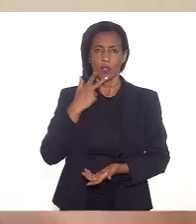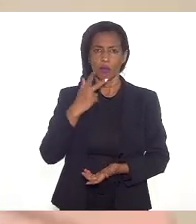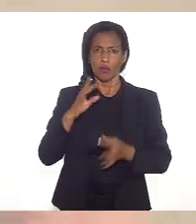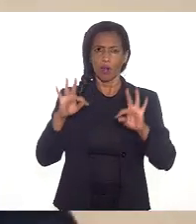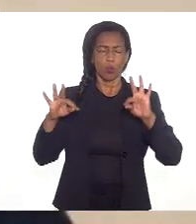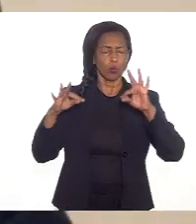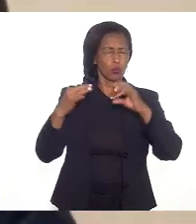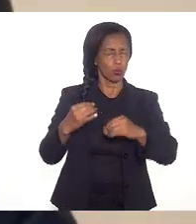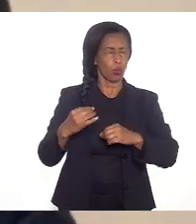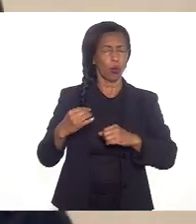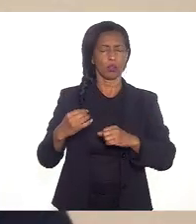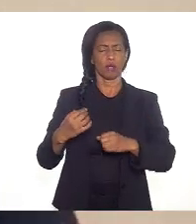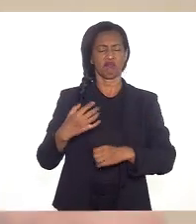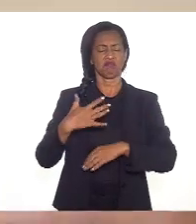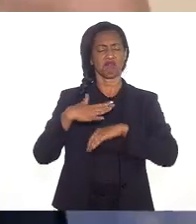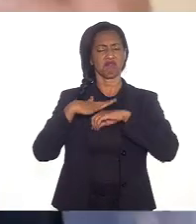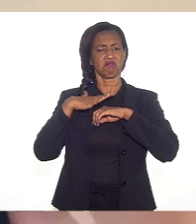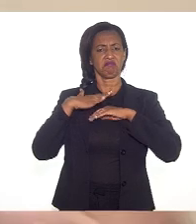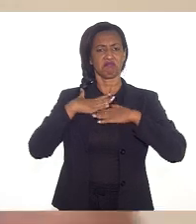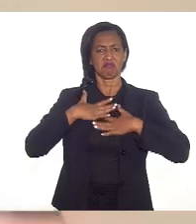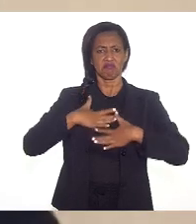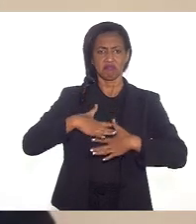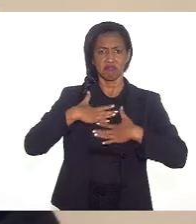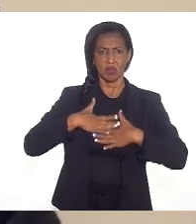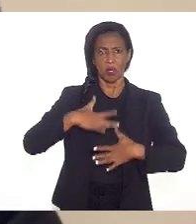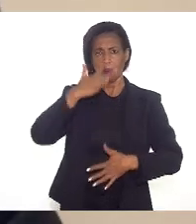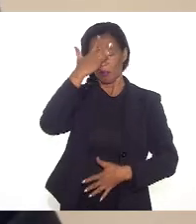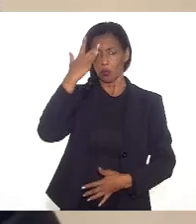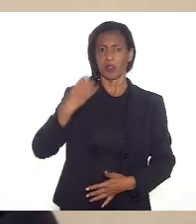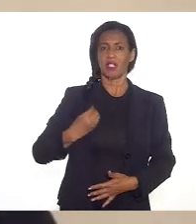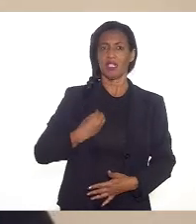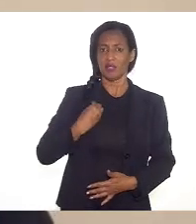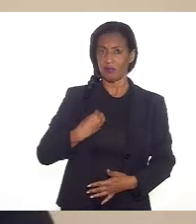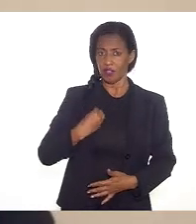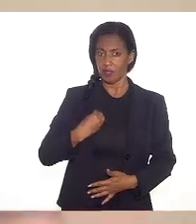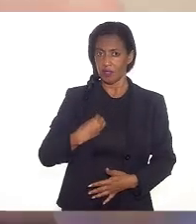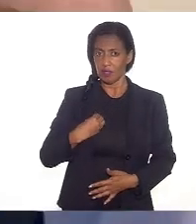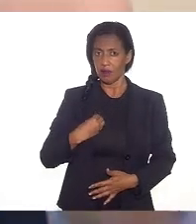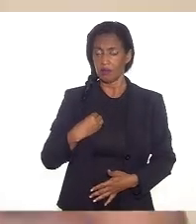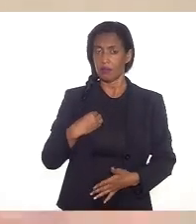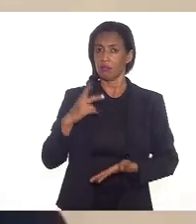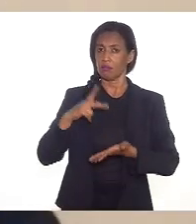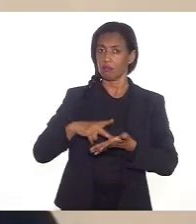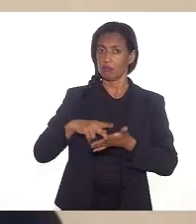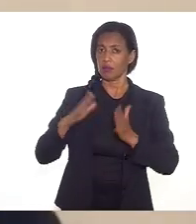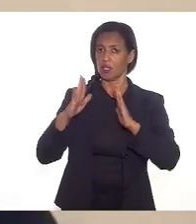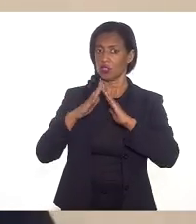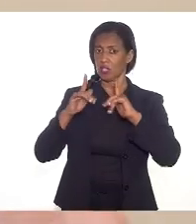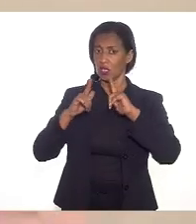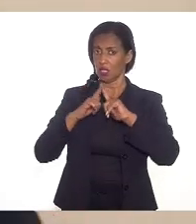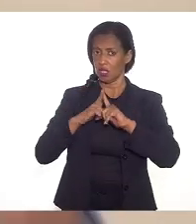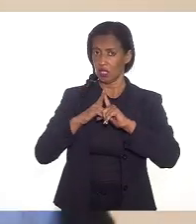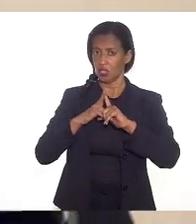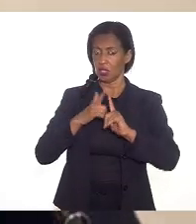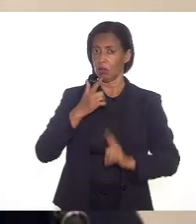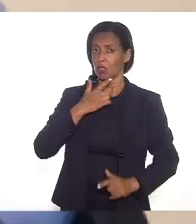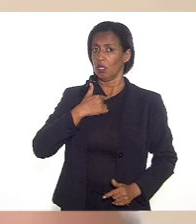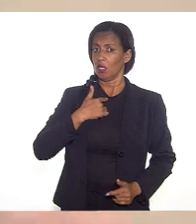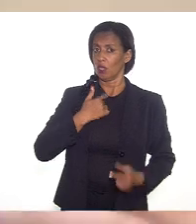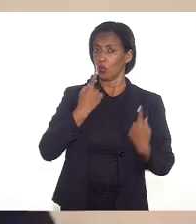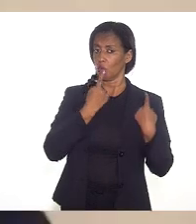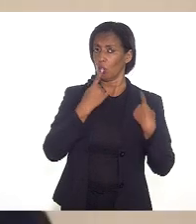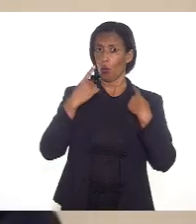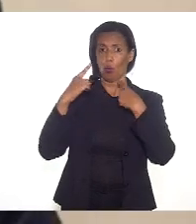a tranquilidade, como alguém que vive a realidade da igreja e repudio as palavras, que eu não